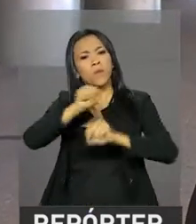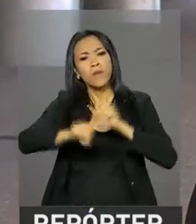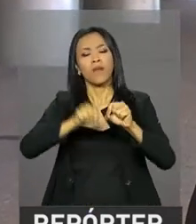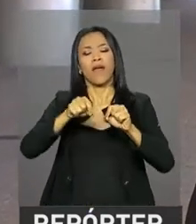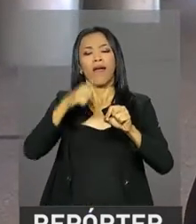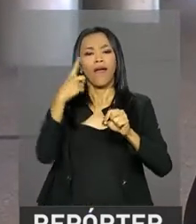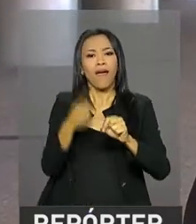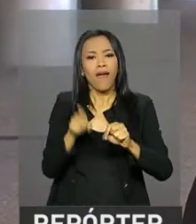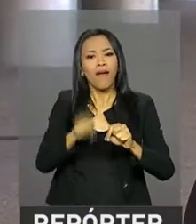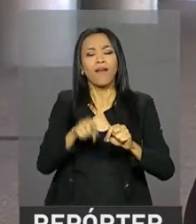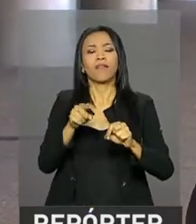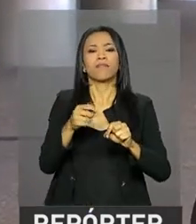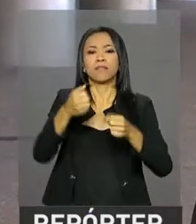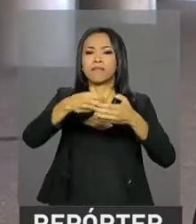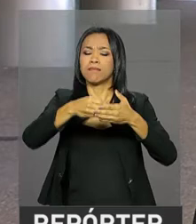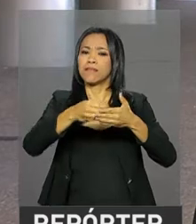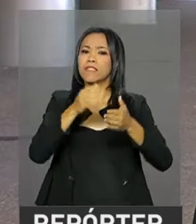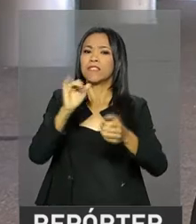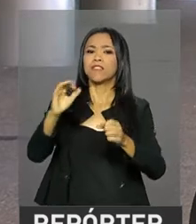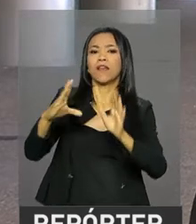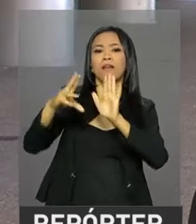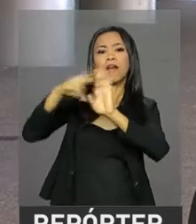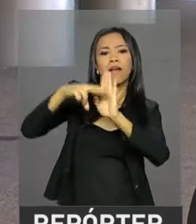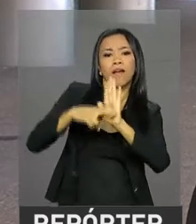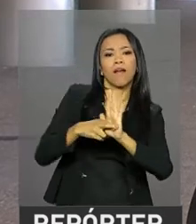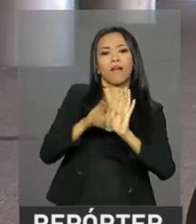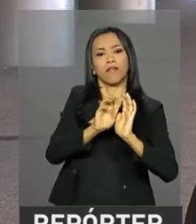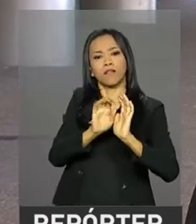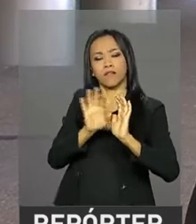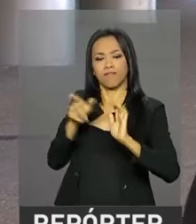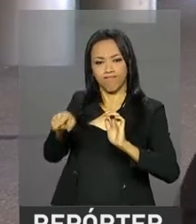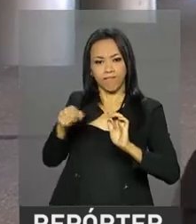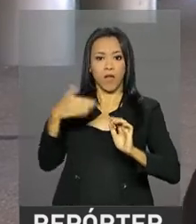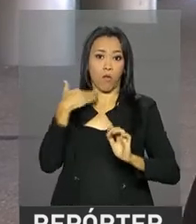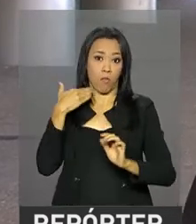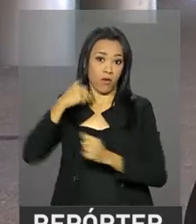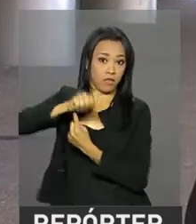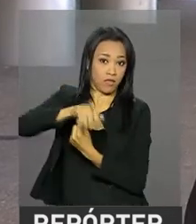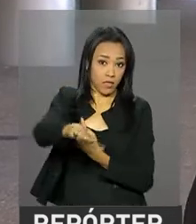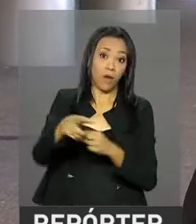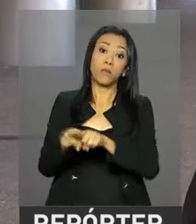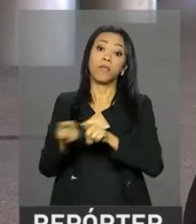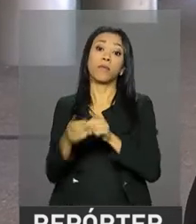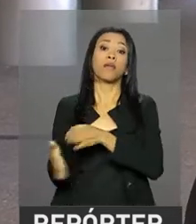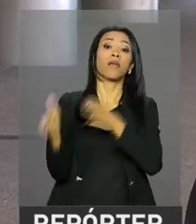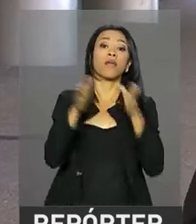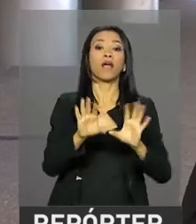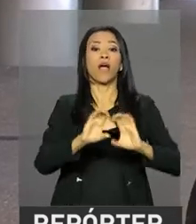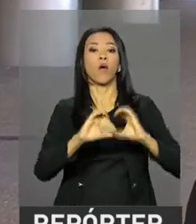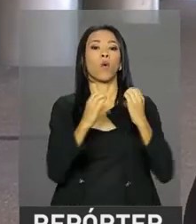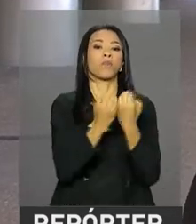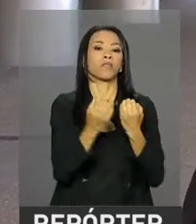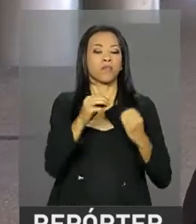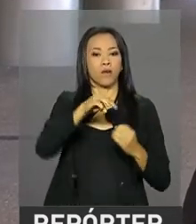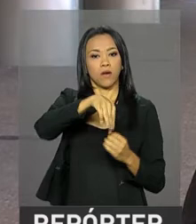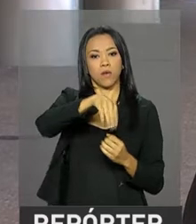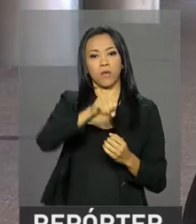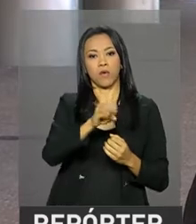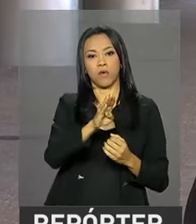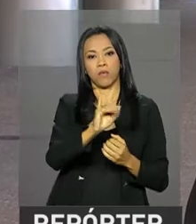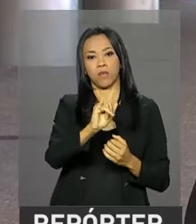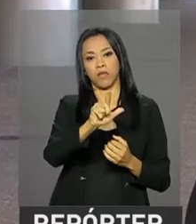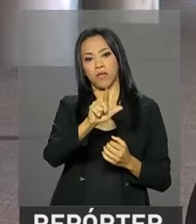mais efetivos ao banco central ea comissão de valores mobiliários como você falou instrumentos mais efetivos e mais